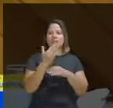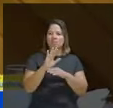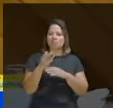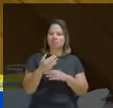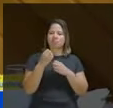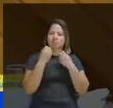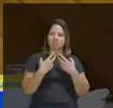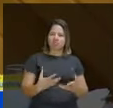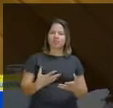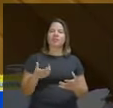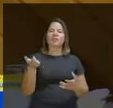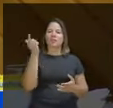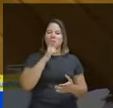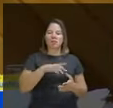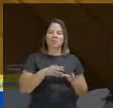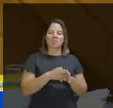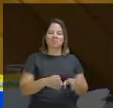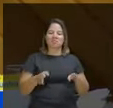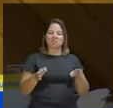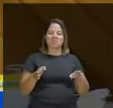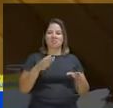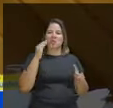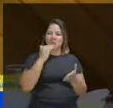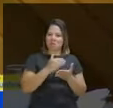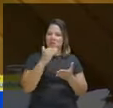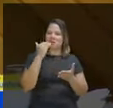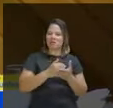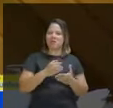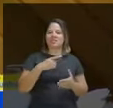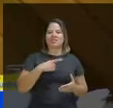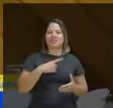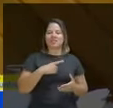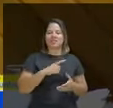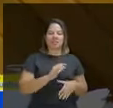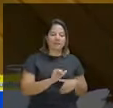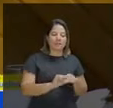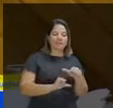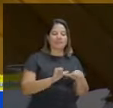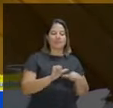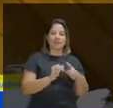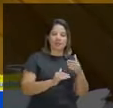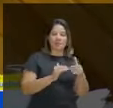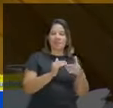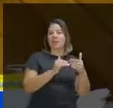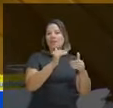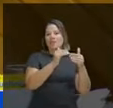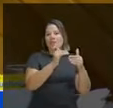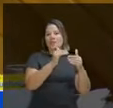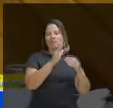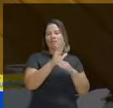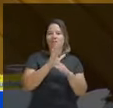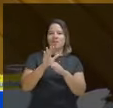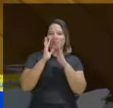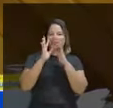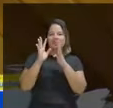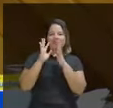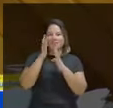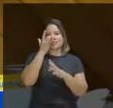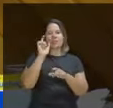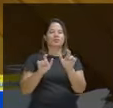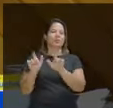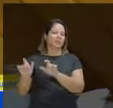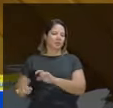legais. Continuaremos aprimorando o atendimento ao cidadão usuário, agindo de maneira articulada com as demais unidades deste